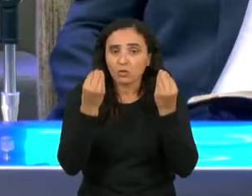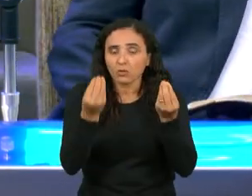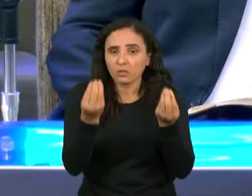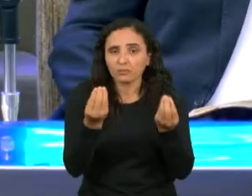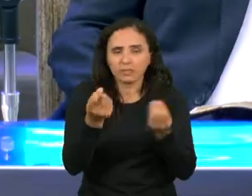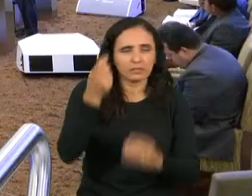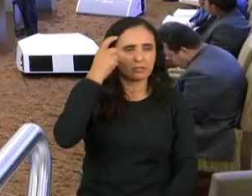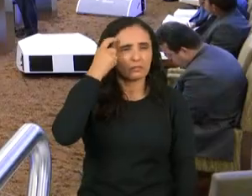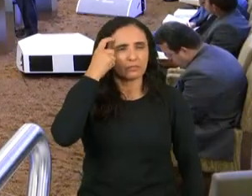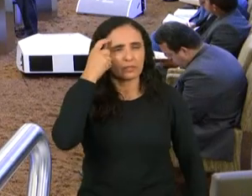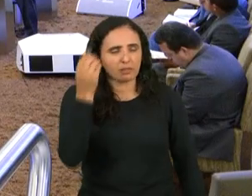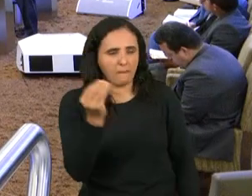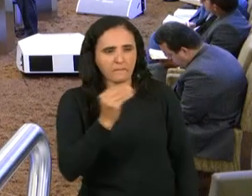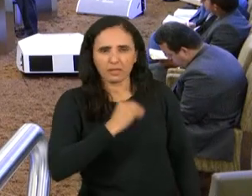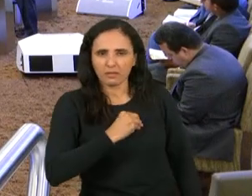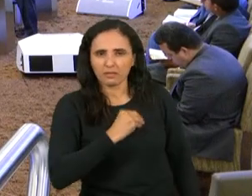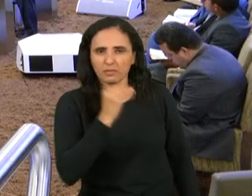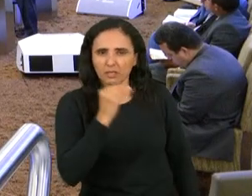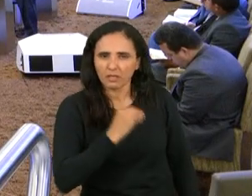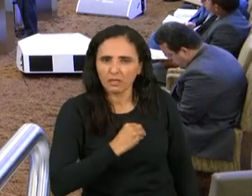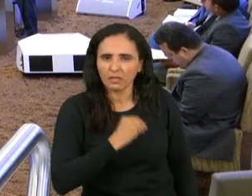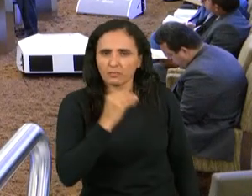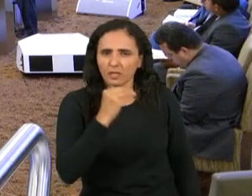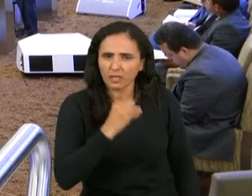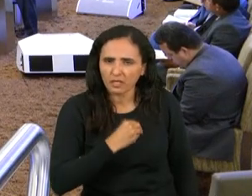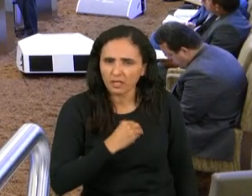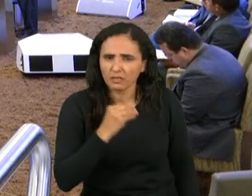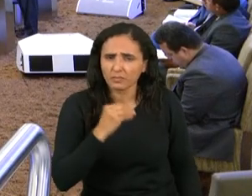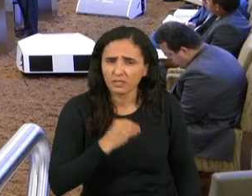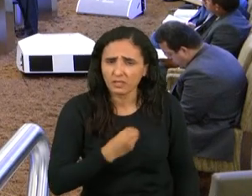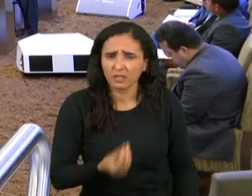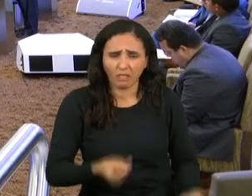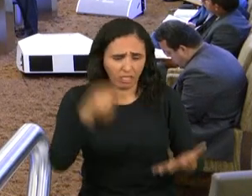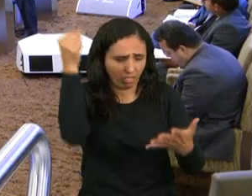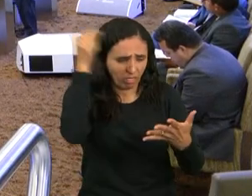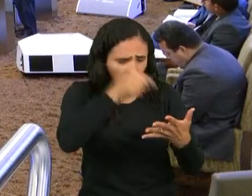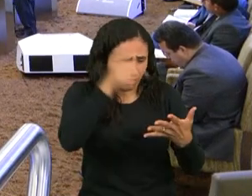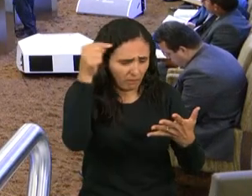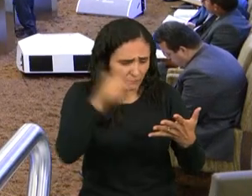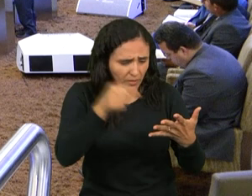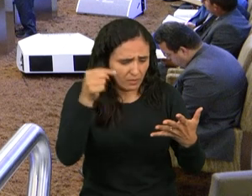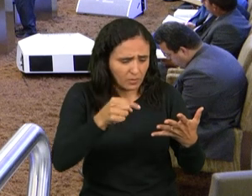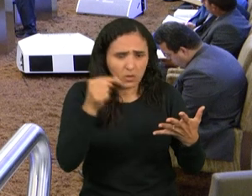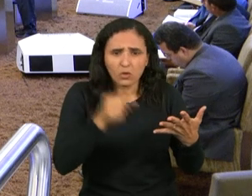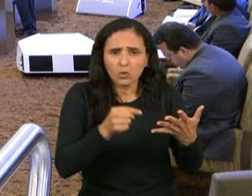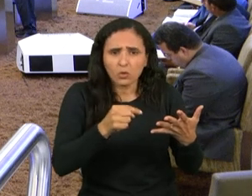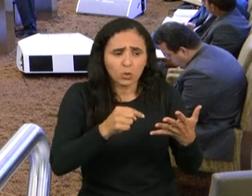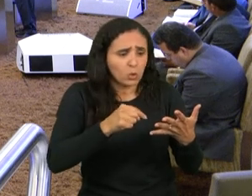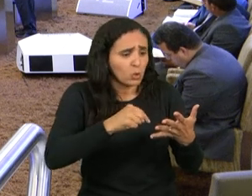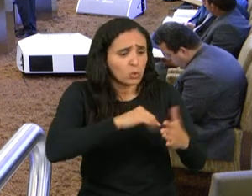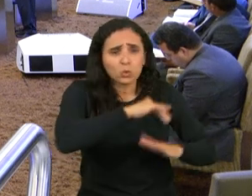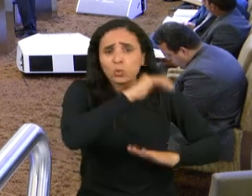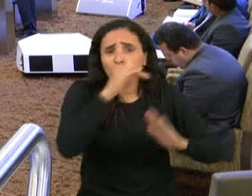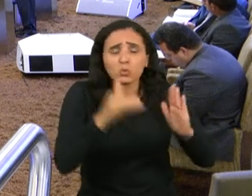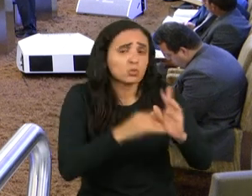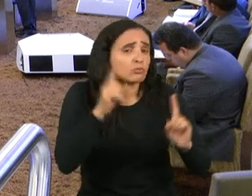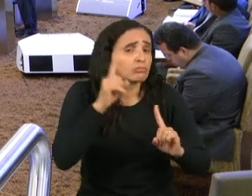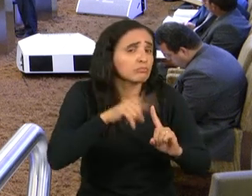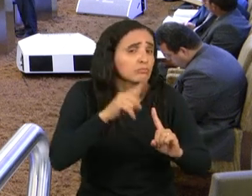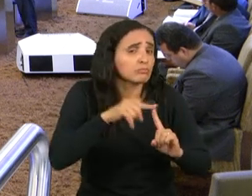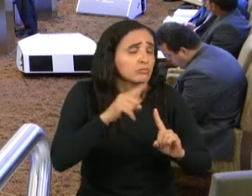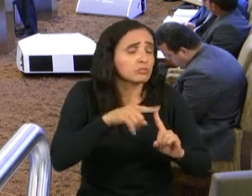cometerem o que toda impureza aqui envolve todo tipo de Pecado